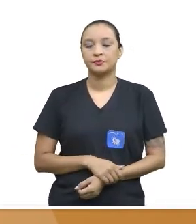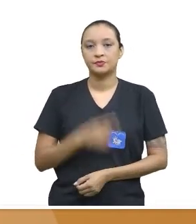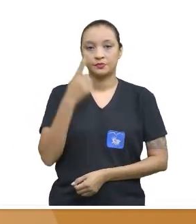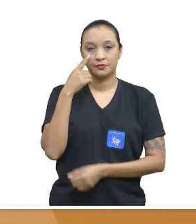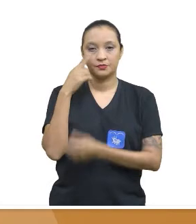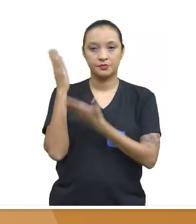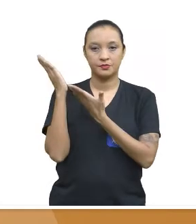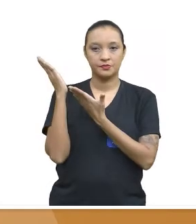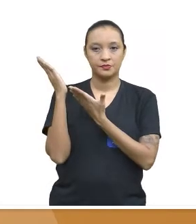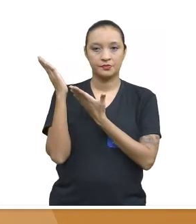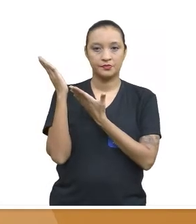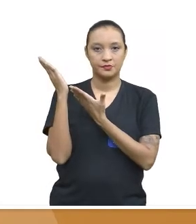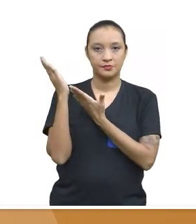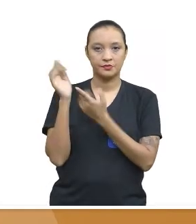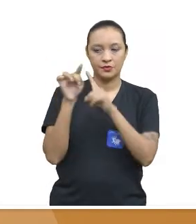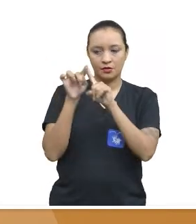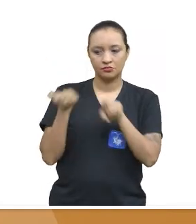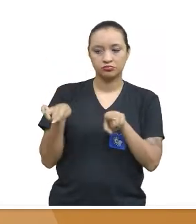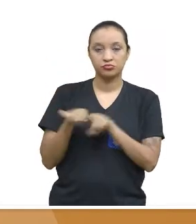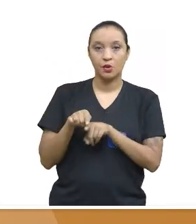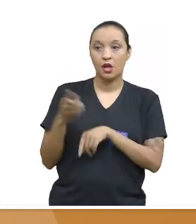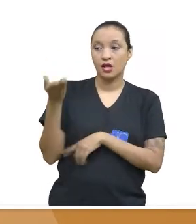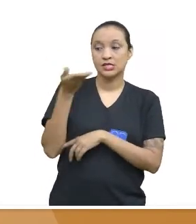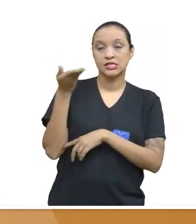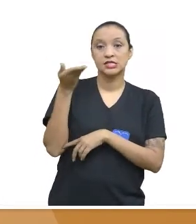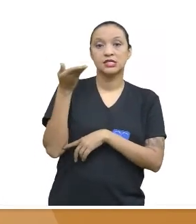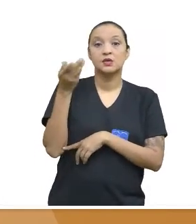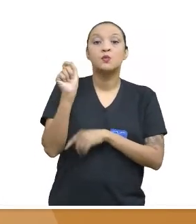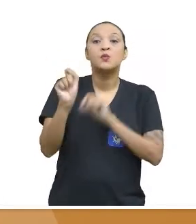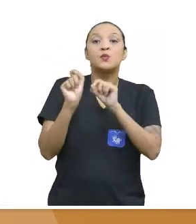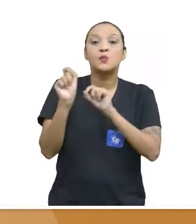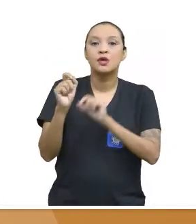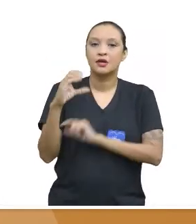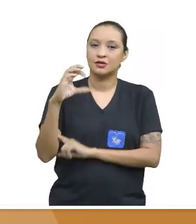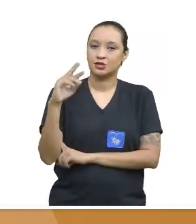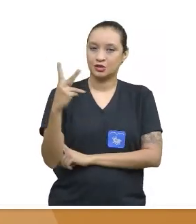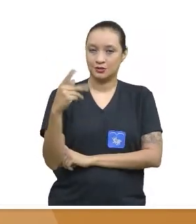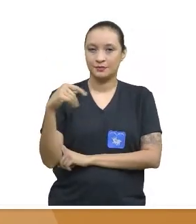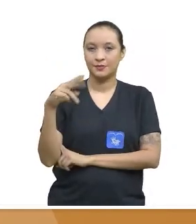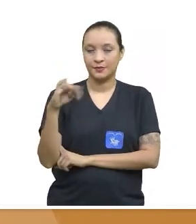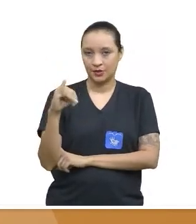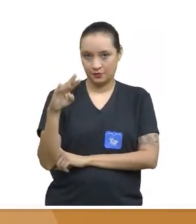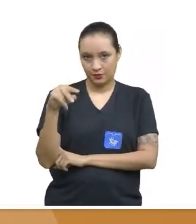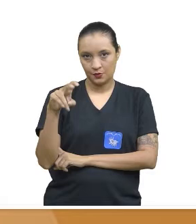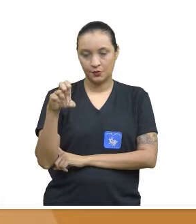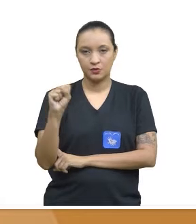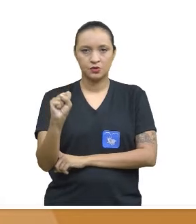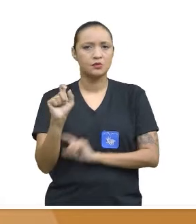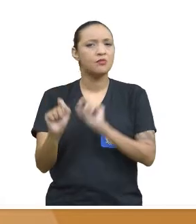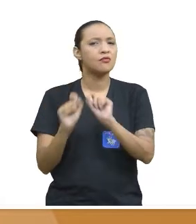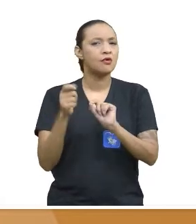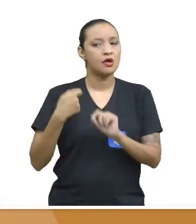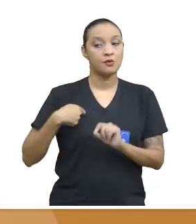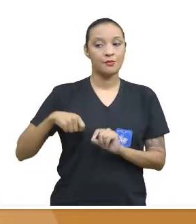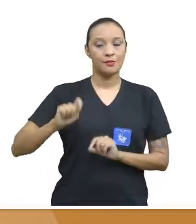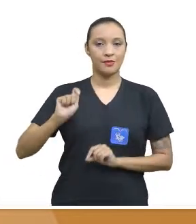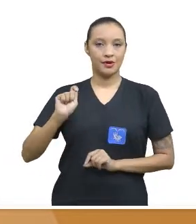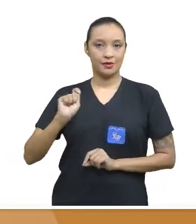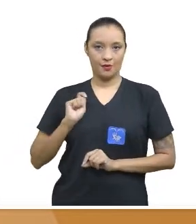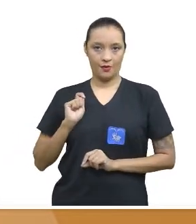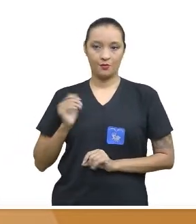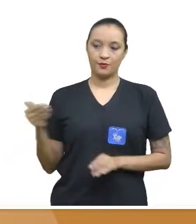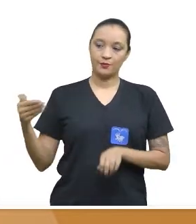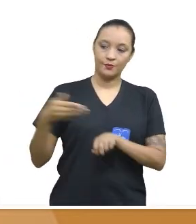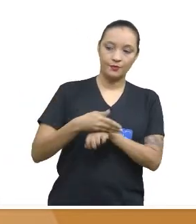os chapetones. Esses chapetones são espanhóis que vêm para a